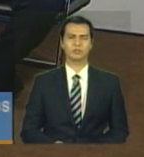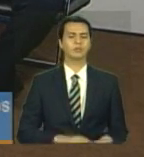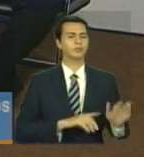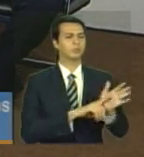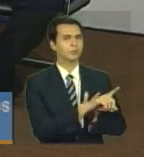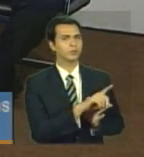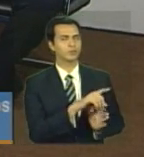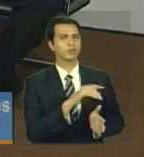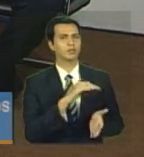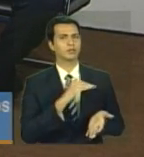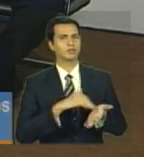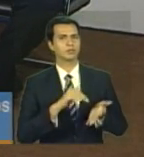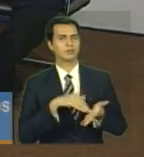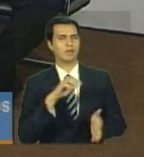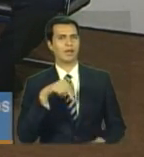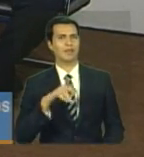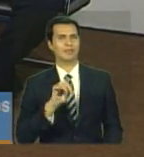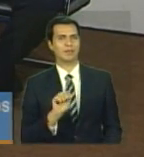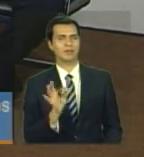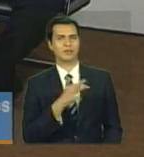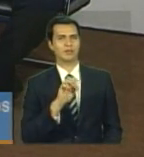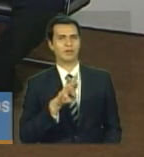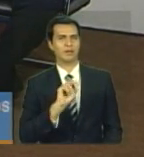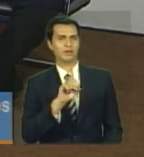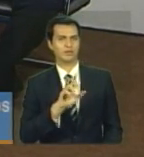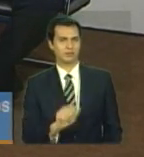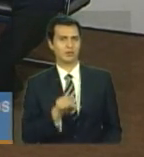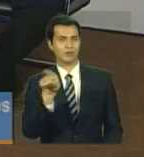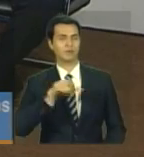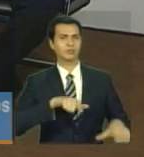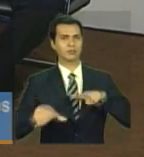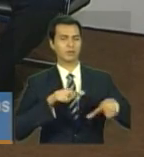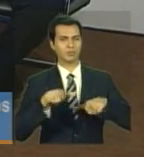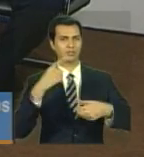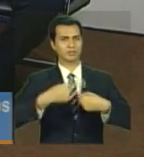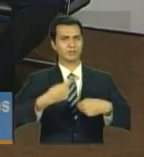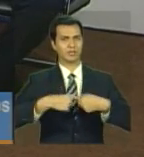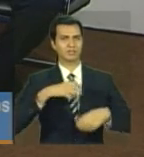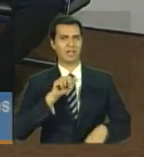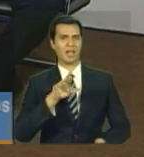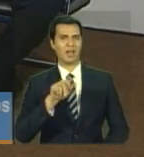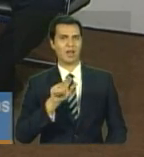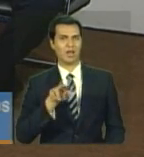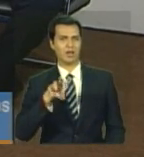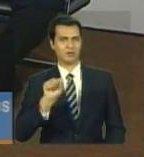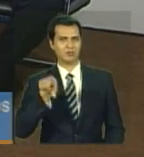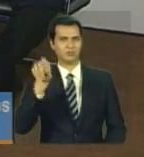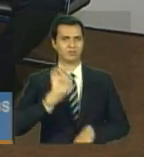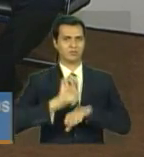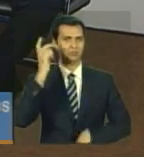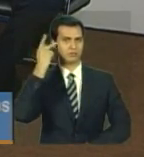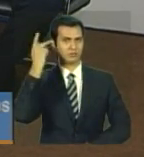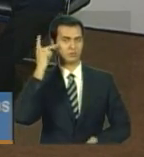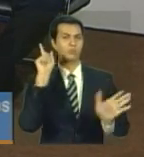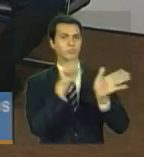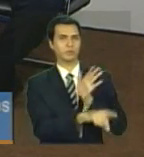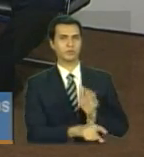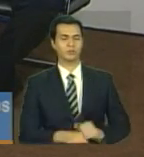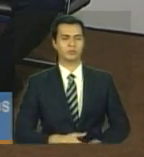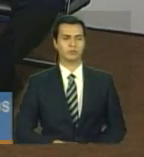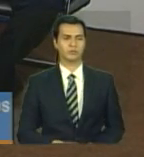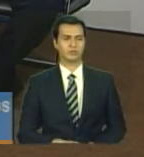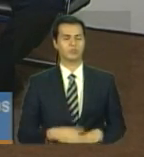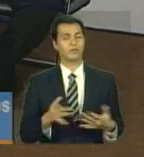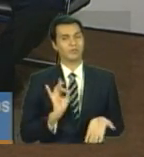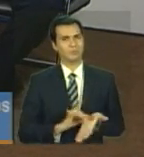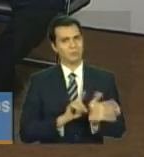Tereza Lagasse, que é uma gestora do município de Araras, no interior de São Paulo, pergunta. Aliás, ela faz